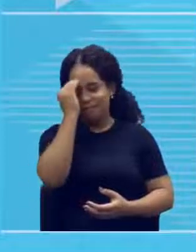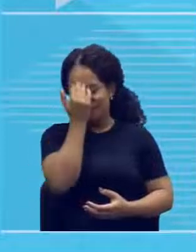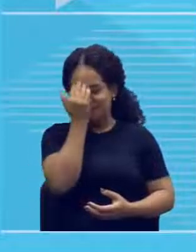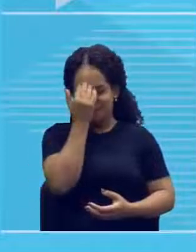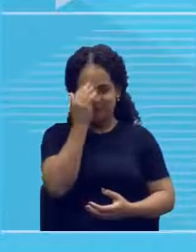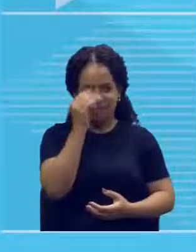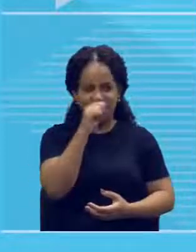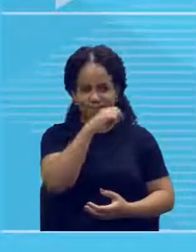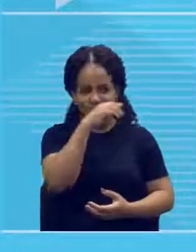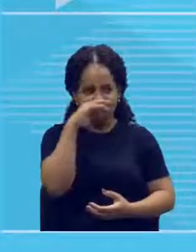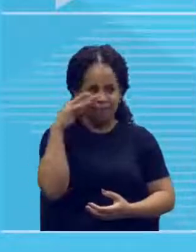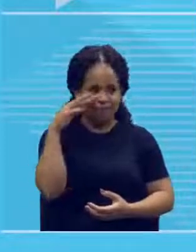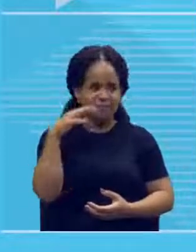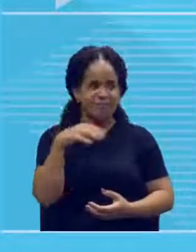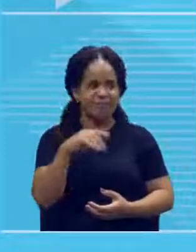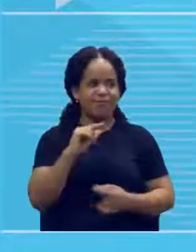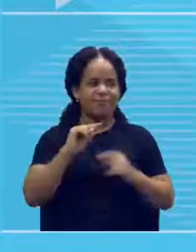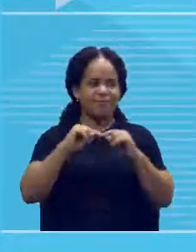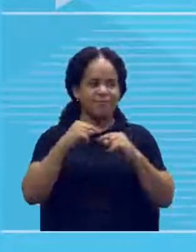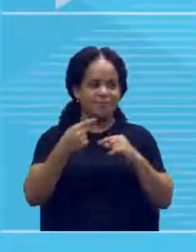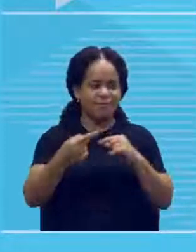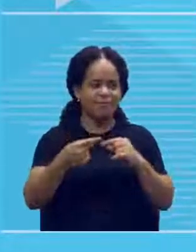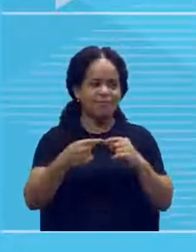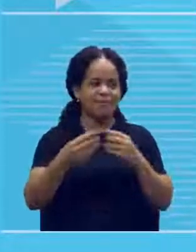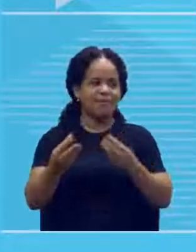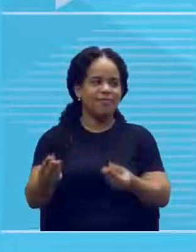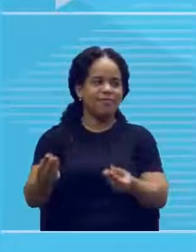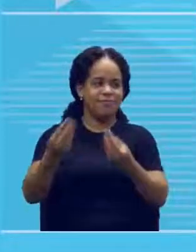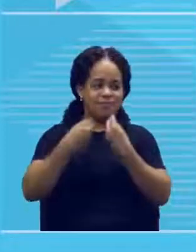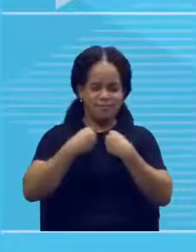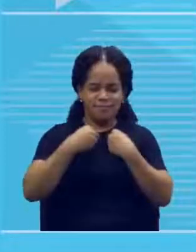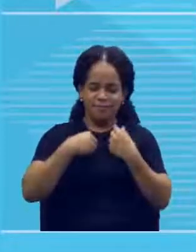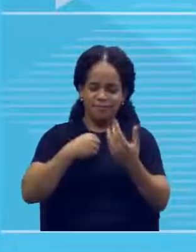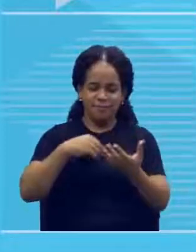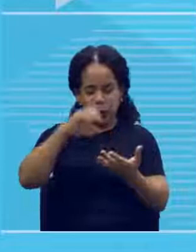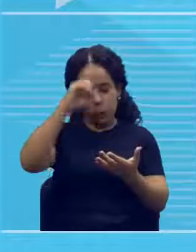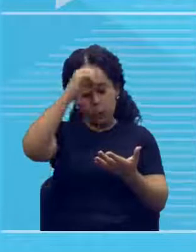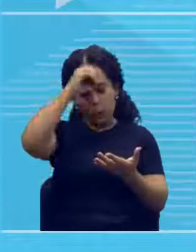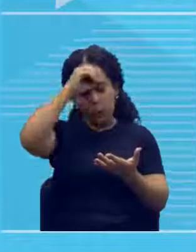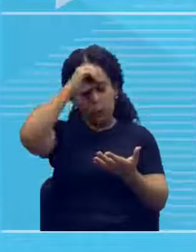Andressa vai e me entrega. Oi, professora, trouxe aqui para você, eu vou olhar.